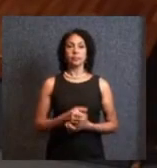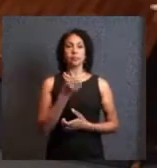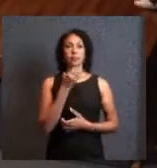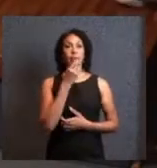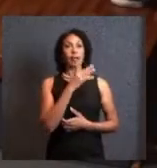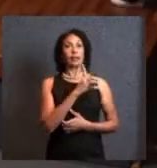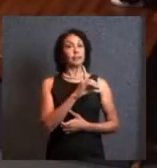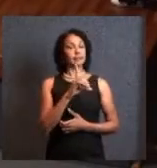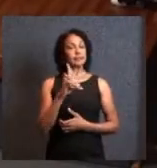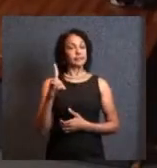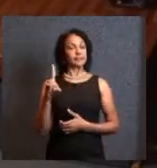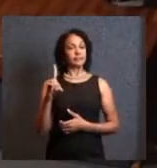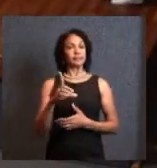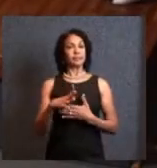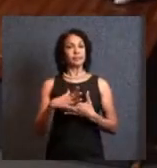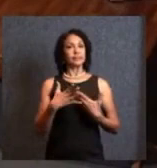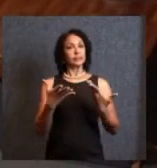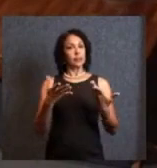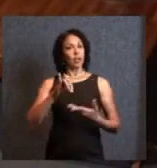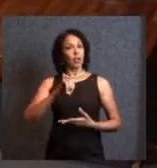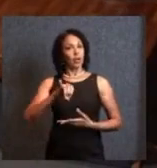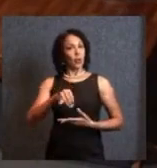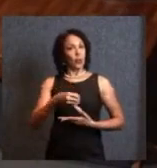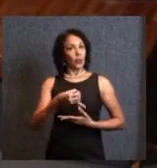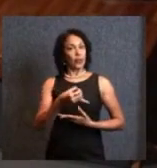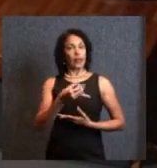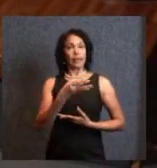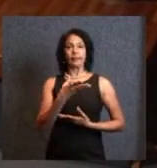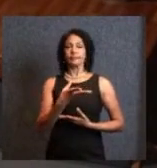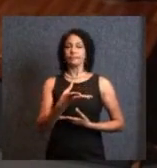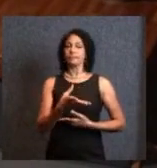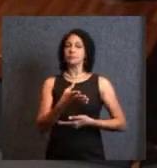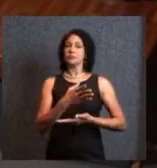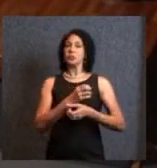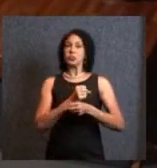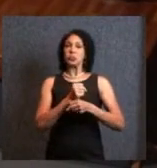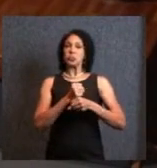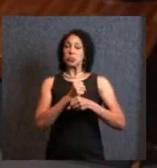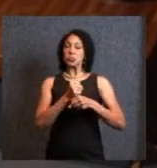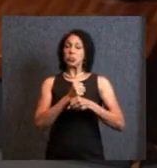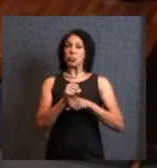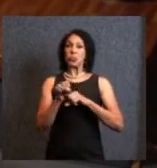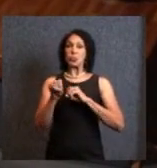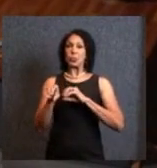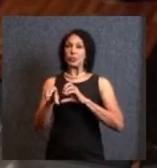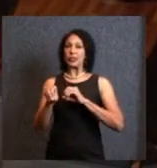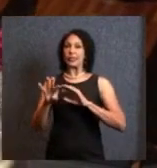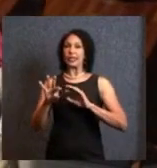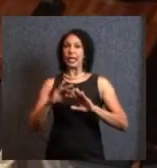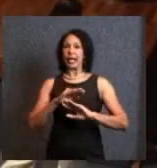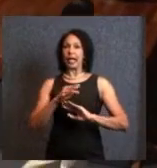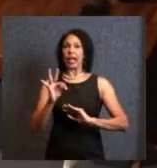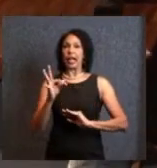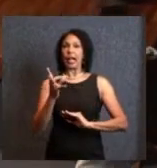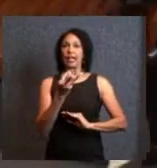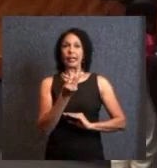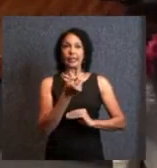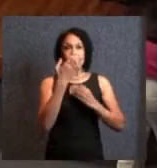dia. Quero aproveitar para desejar um excelente início de ano letivo a todos e agradecer